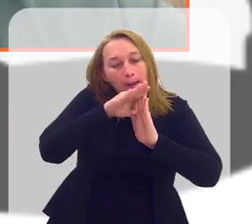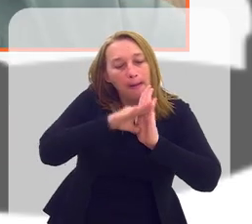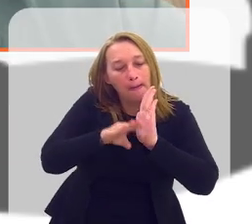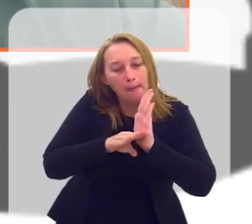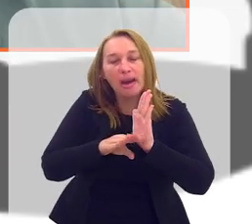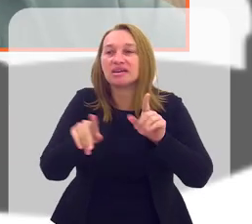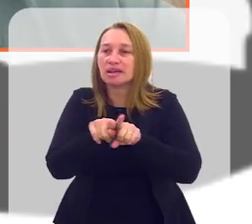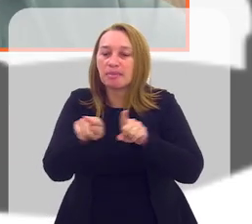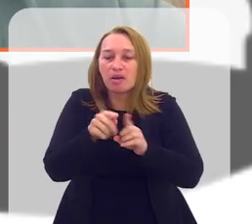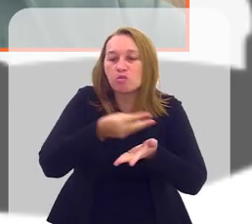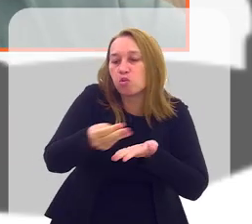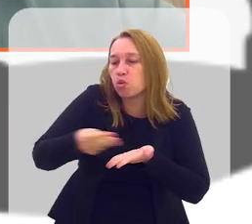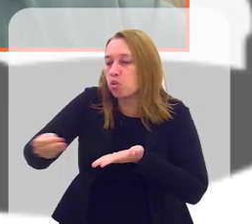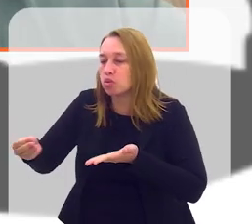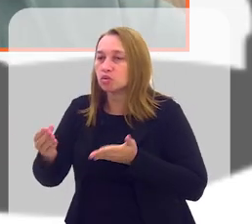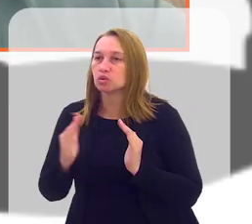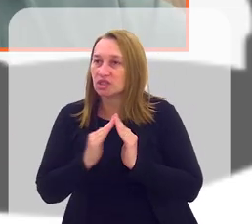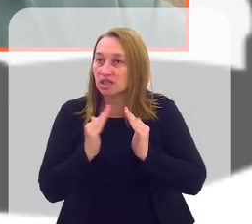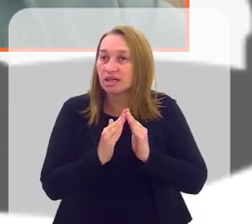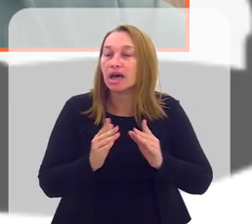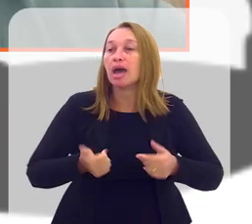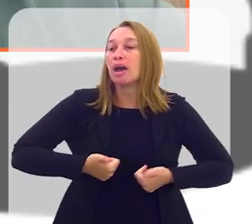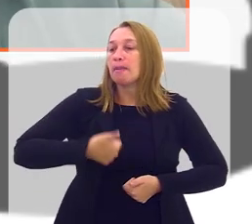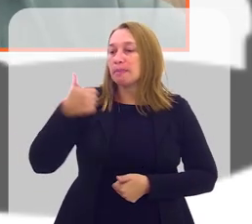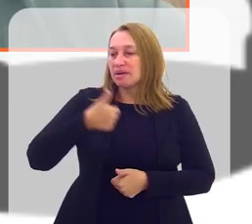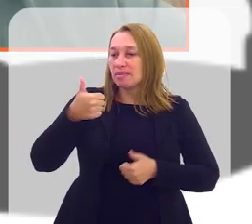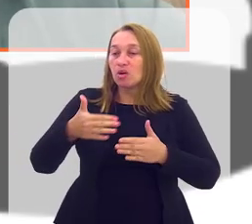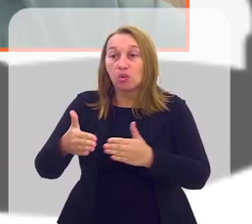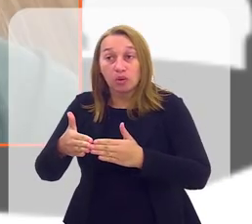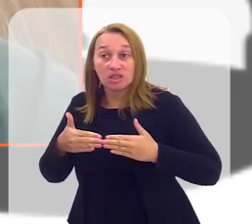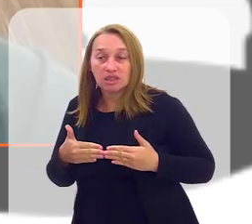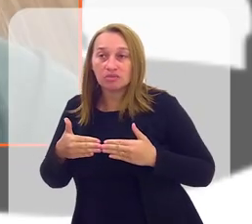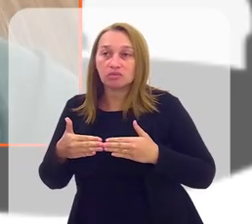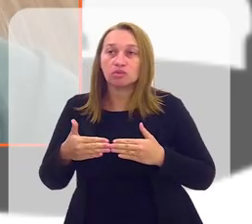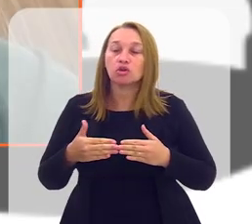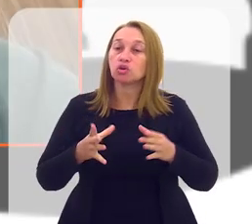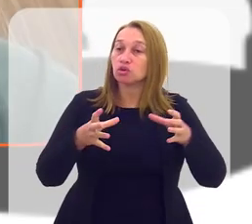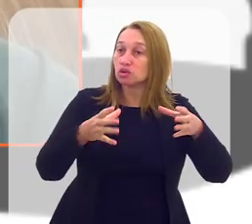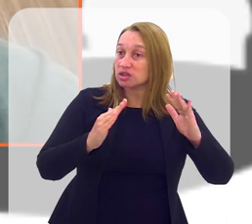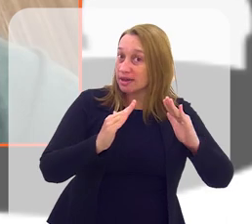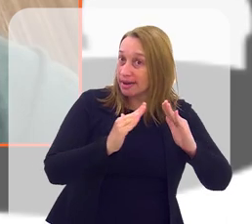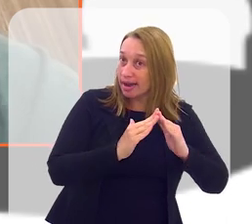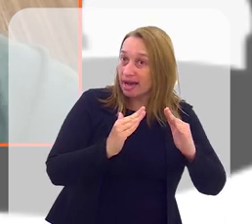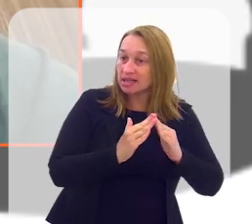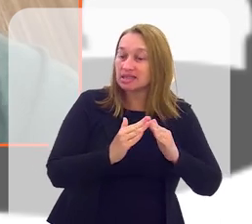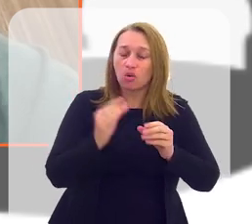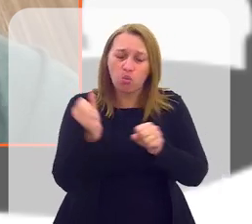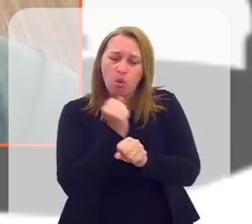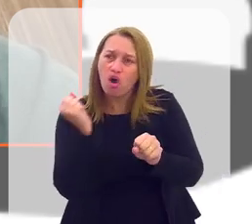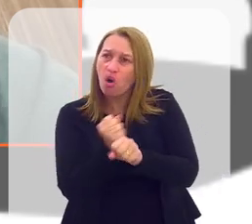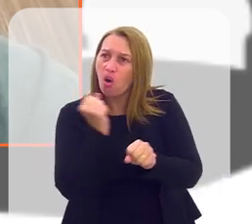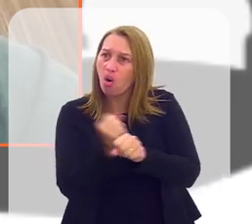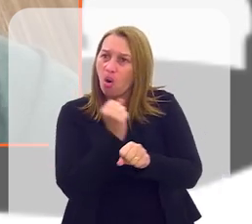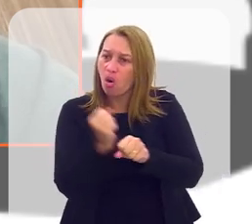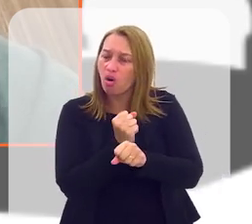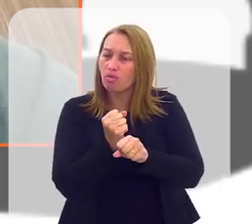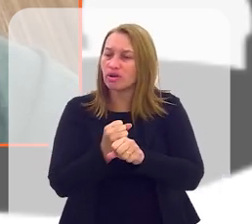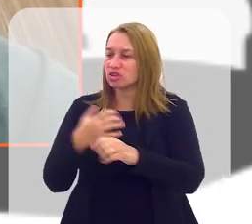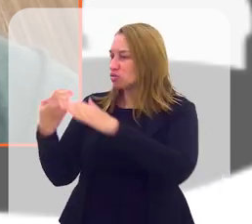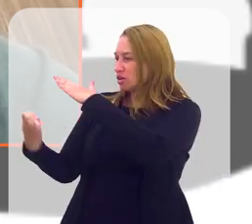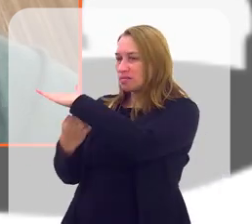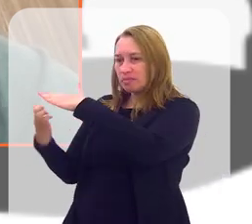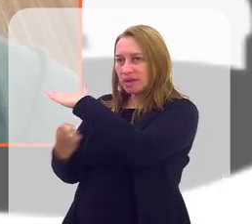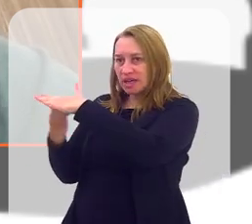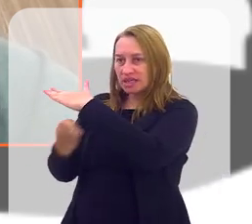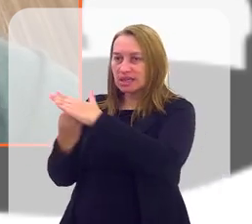unidades. Primeiro foi o licenciamento daquele conjunto, que foi uma obra feita por uma